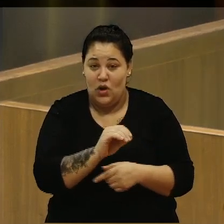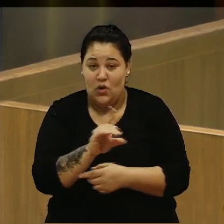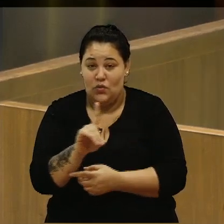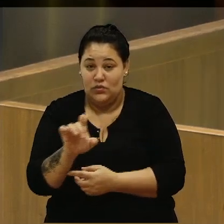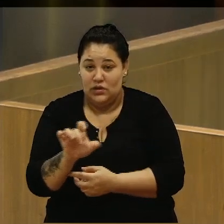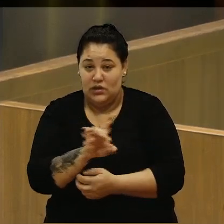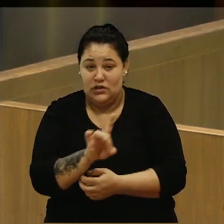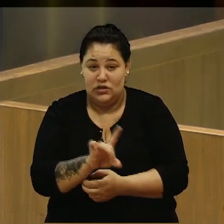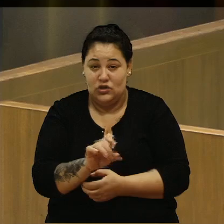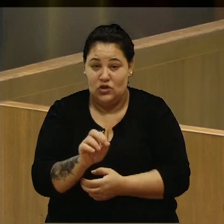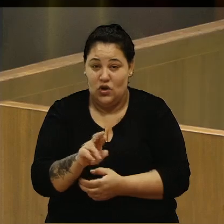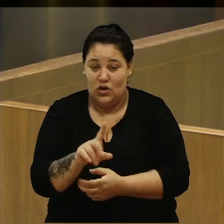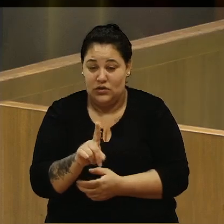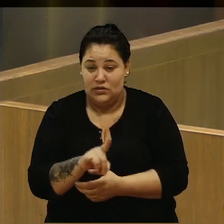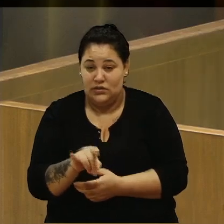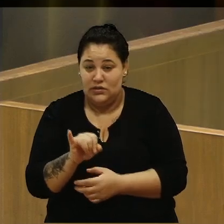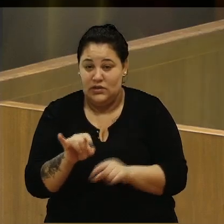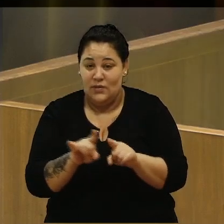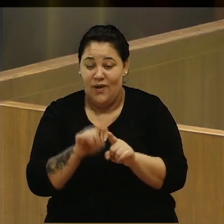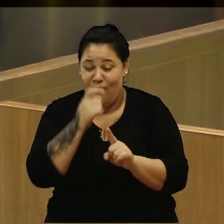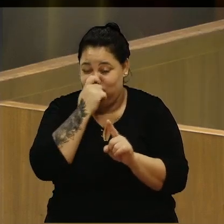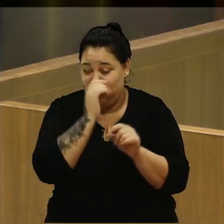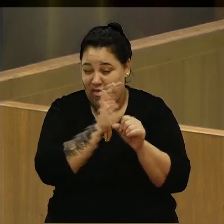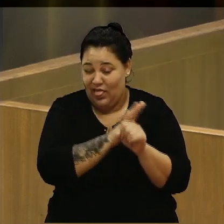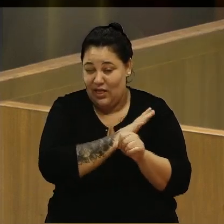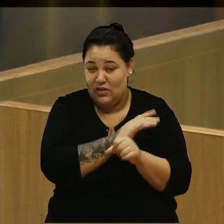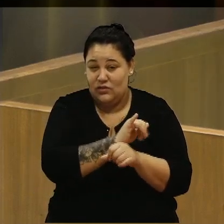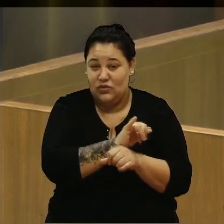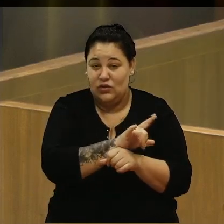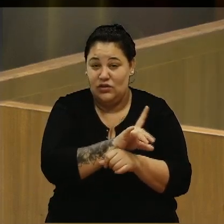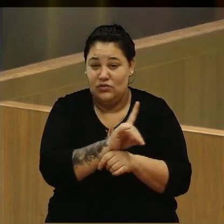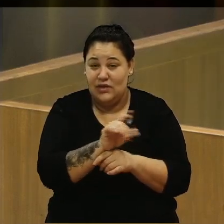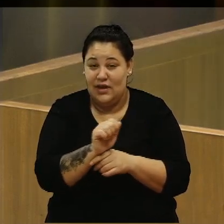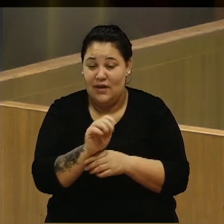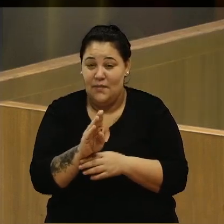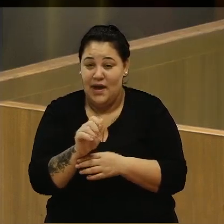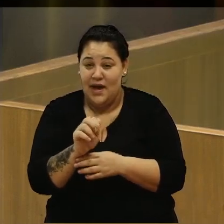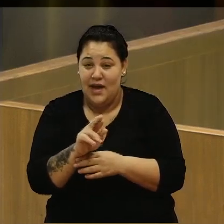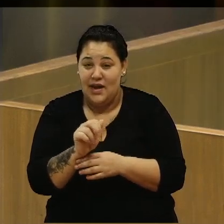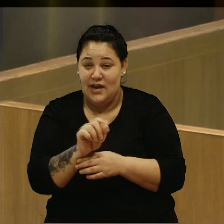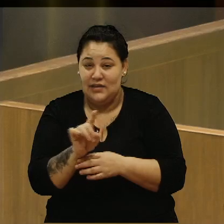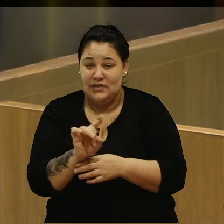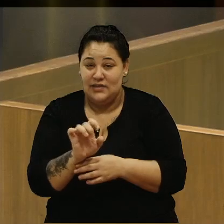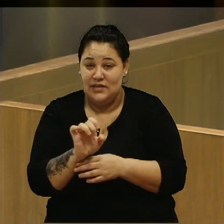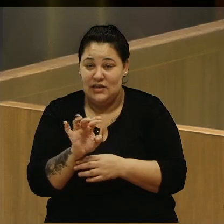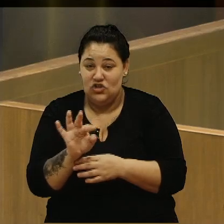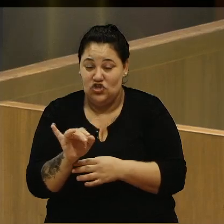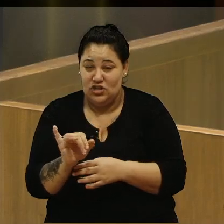Hilda Barazete, uma escola cuja comunidade inteira ficou muito